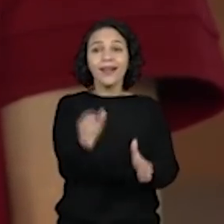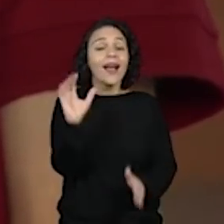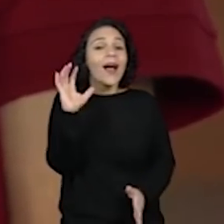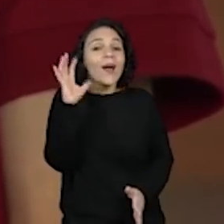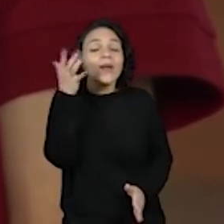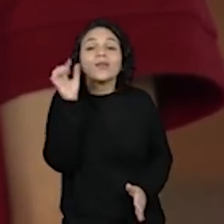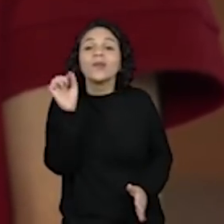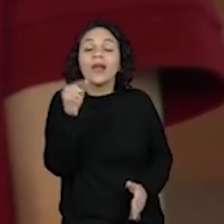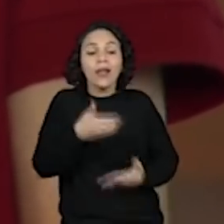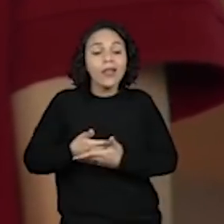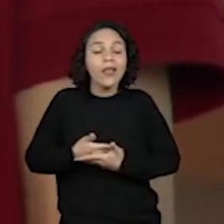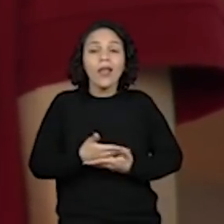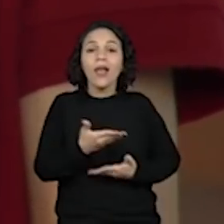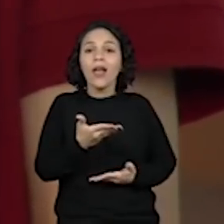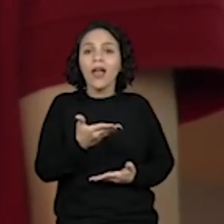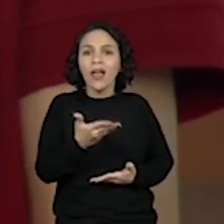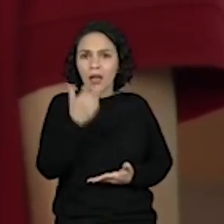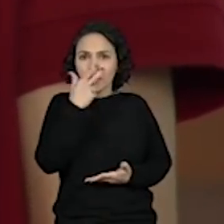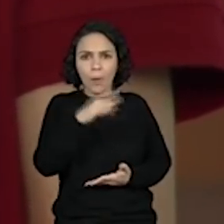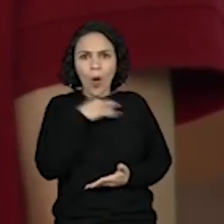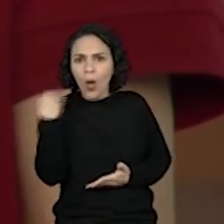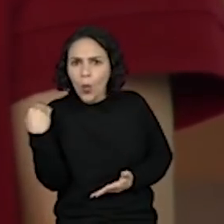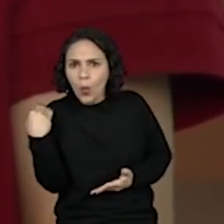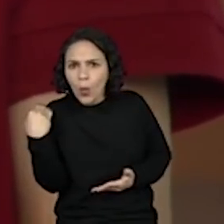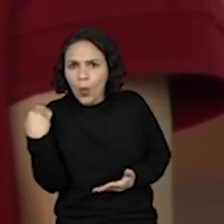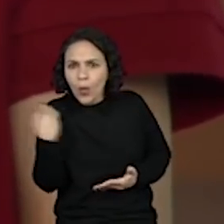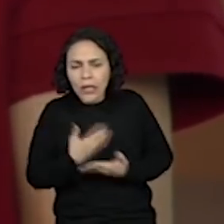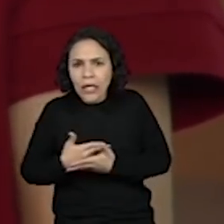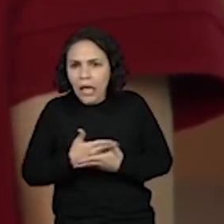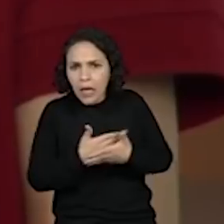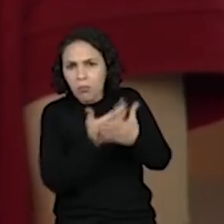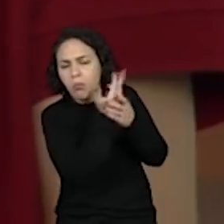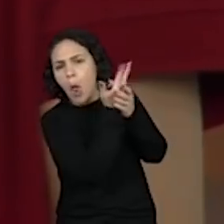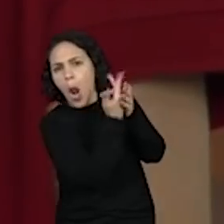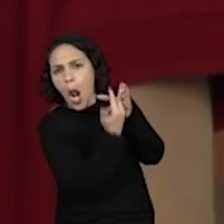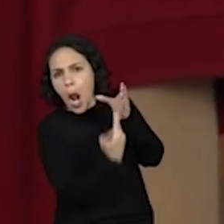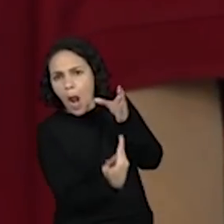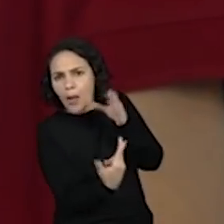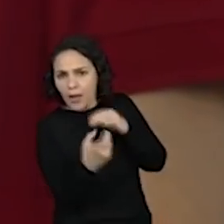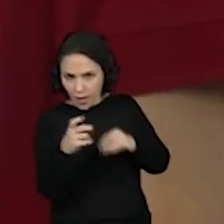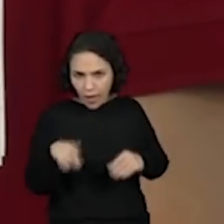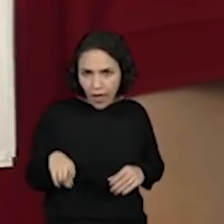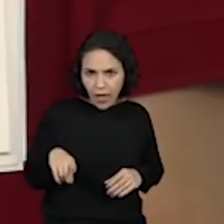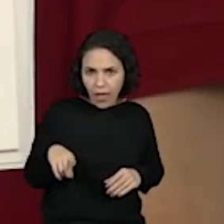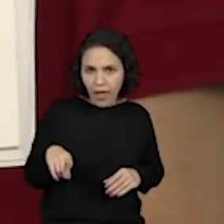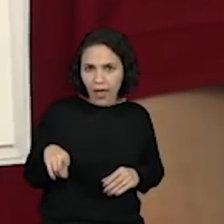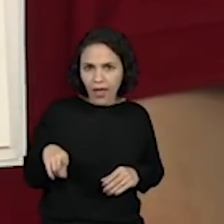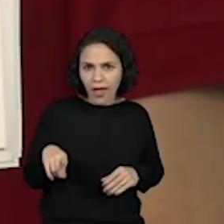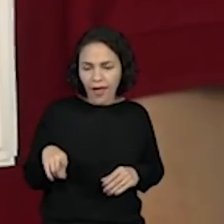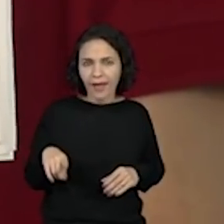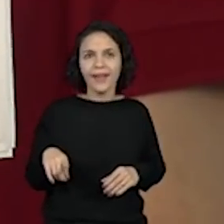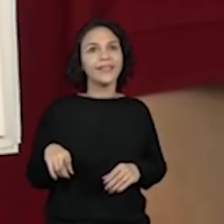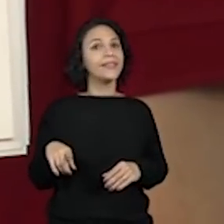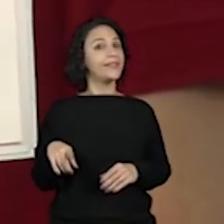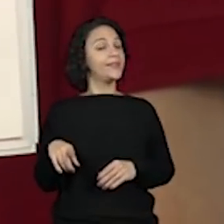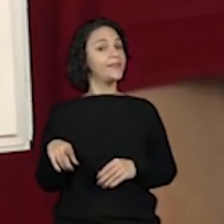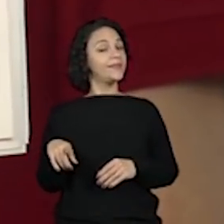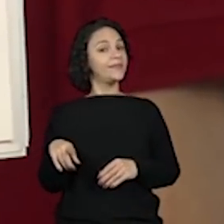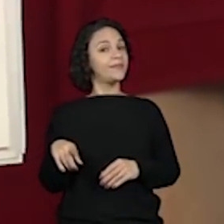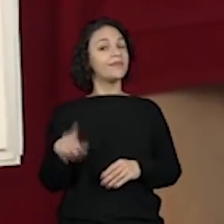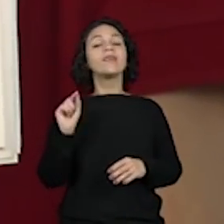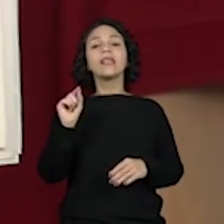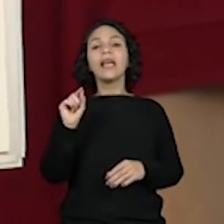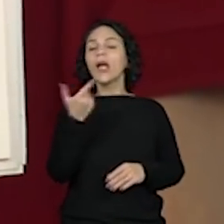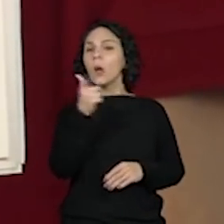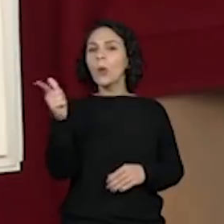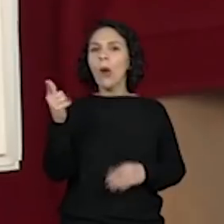aconteceu com a criança? Ela se afogou? O que aconteceu com a criança no rio? Ela se afogou? Ela foi devorada